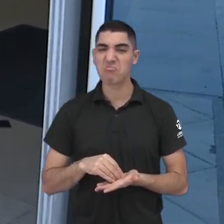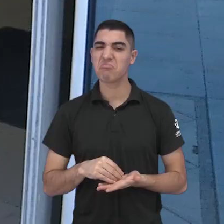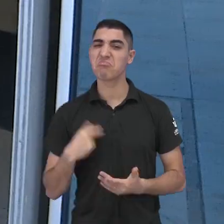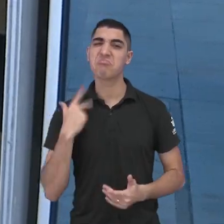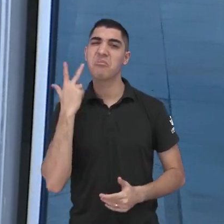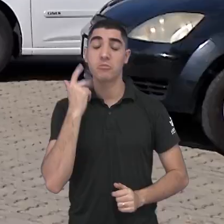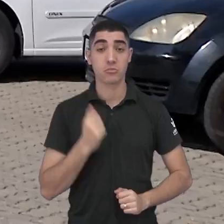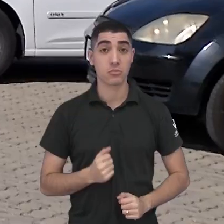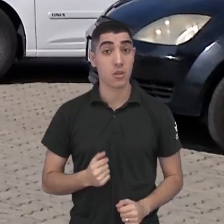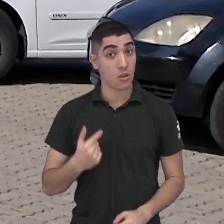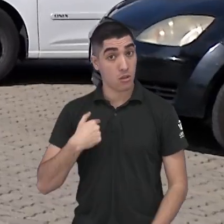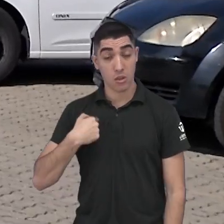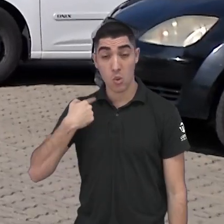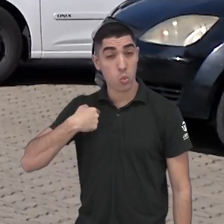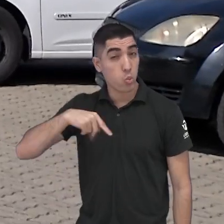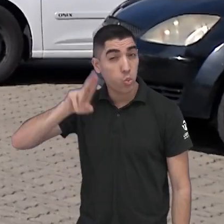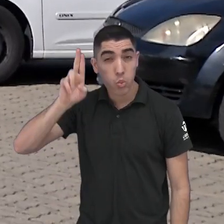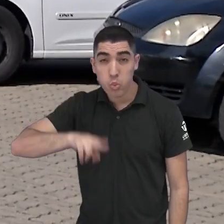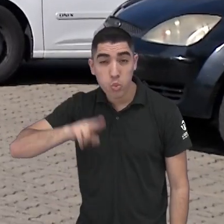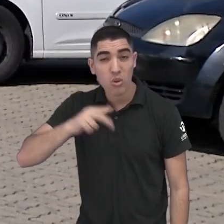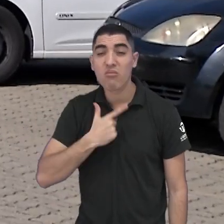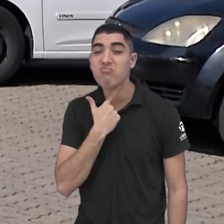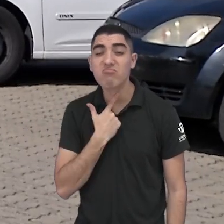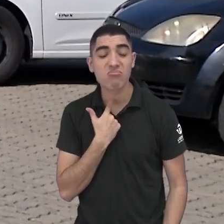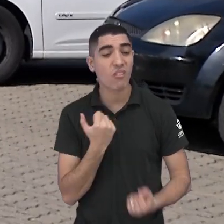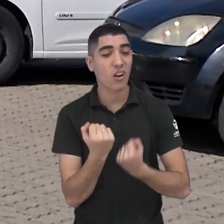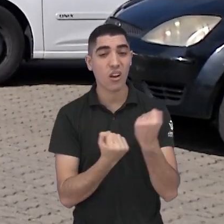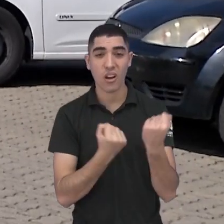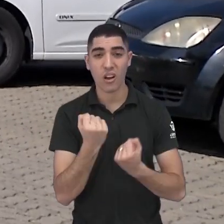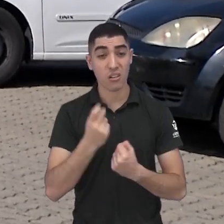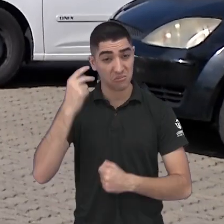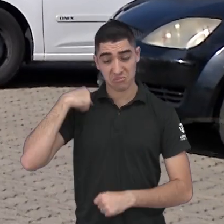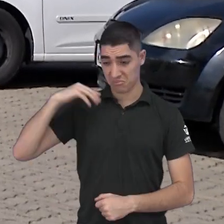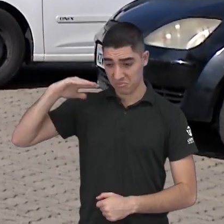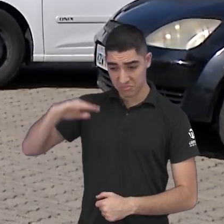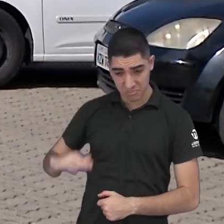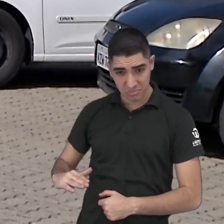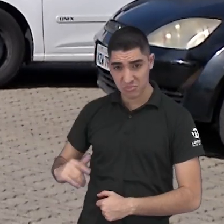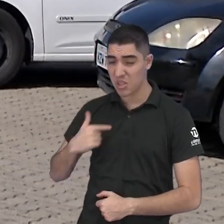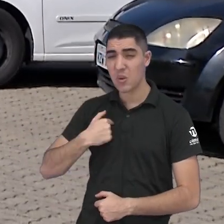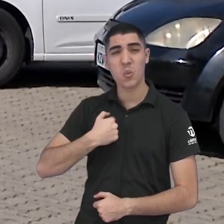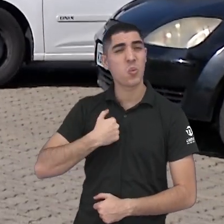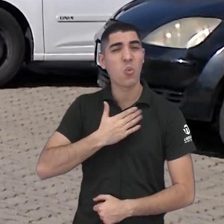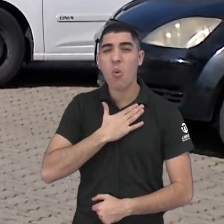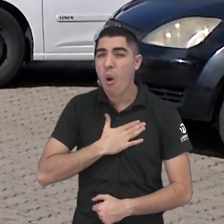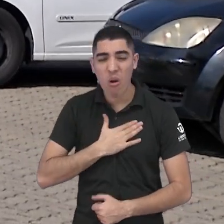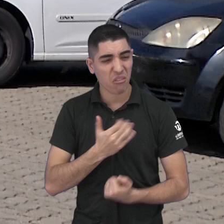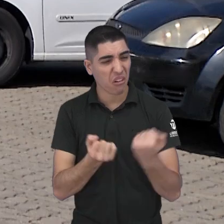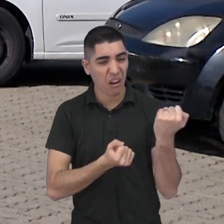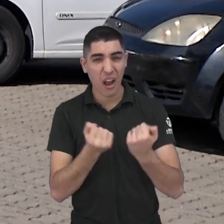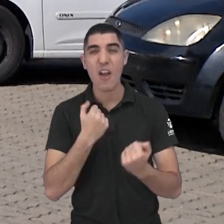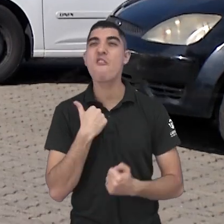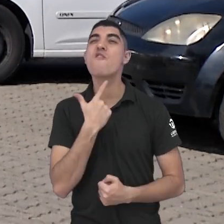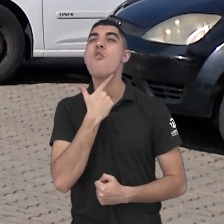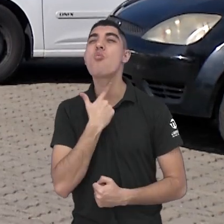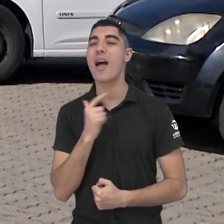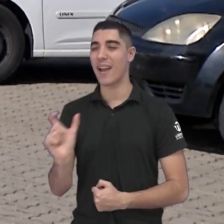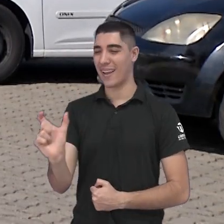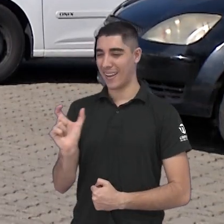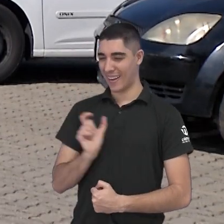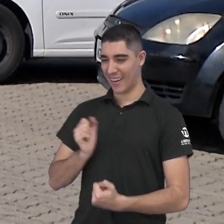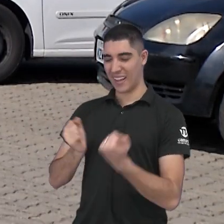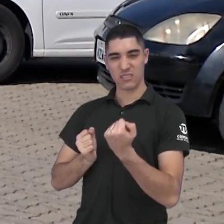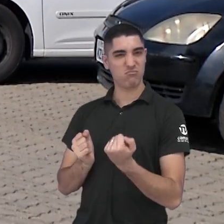de motorista. Eu nunca tive interesse por carro, nem desde menino, nunca gostei de carro, nunca tive o sonho de ter